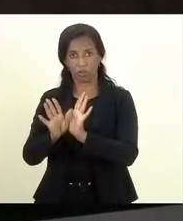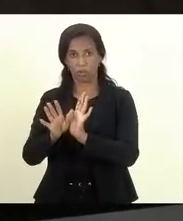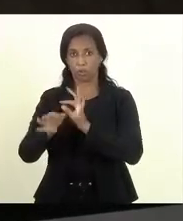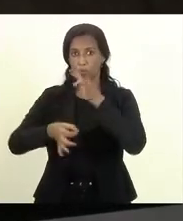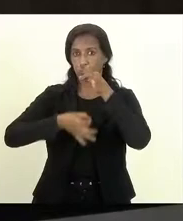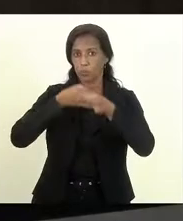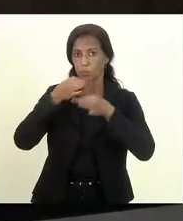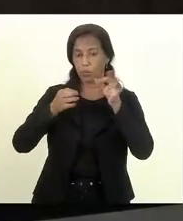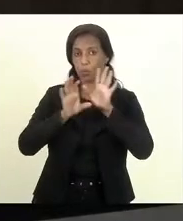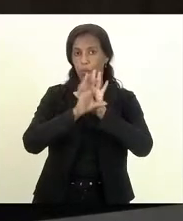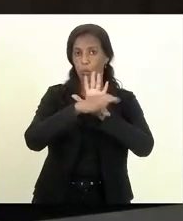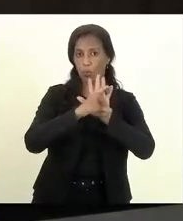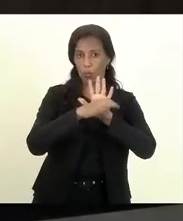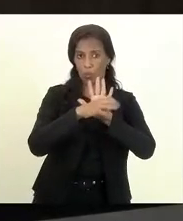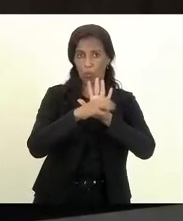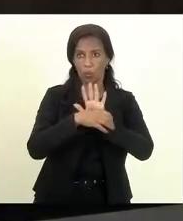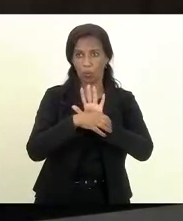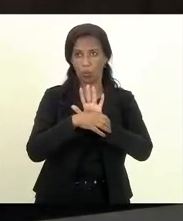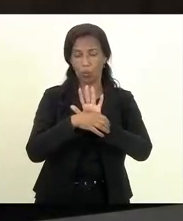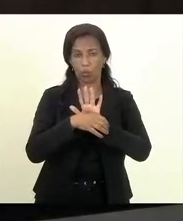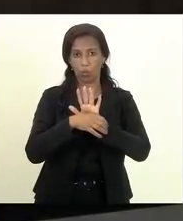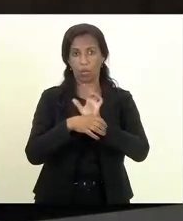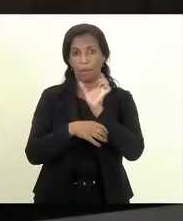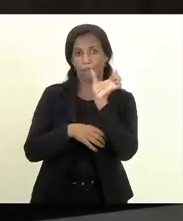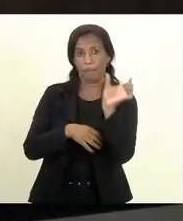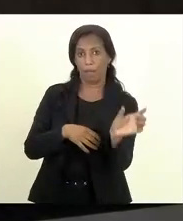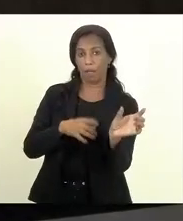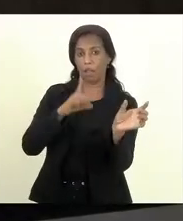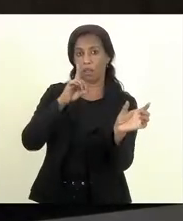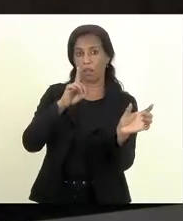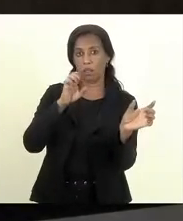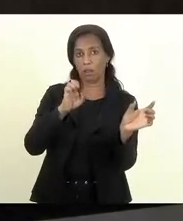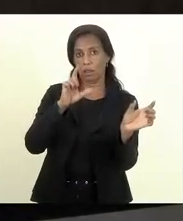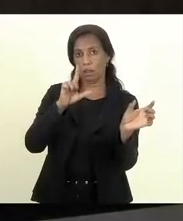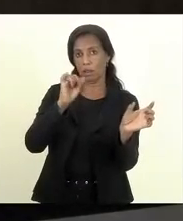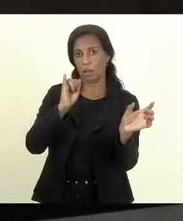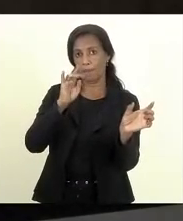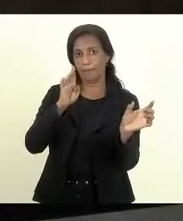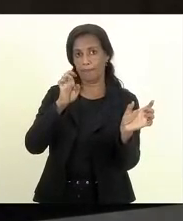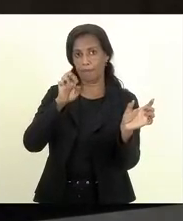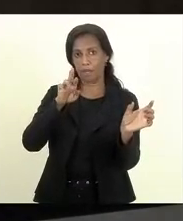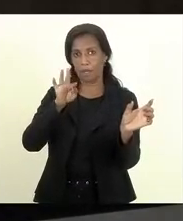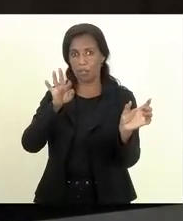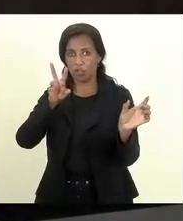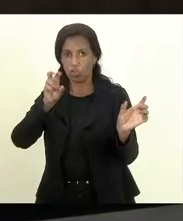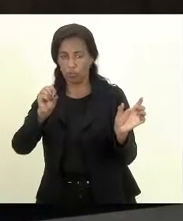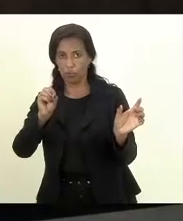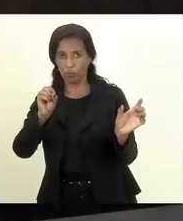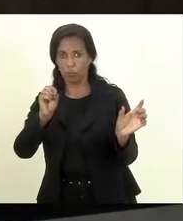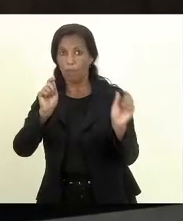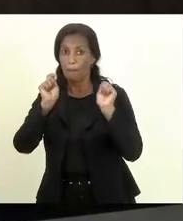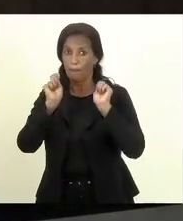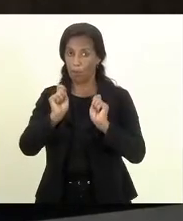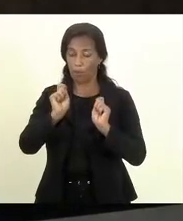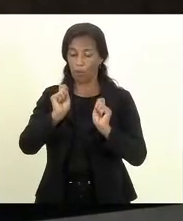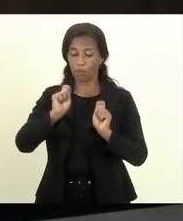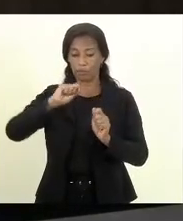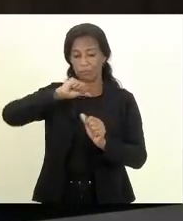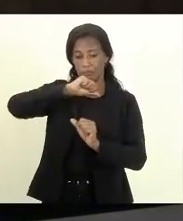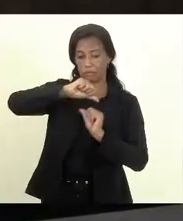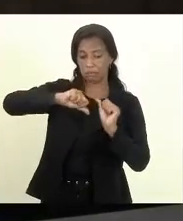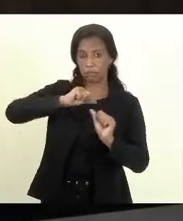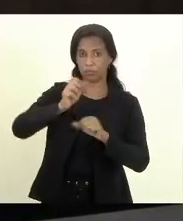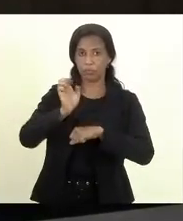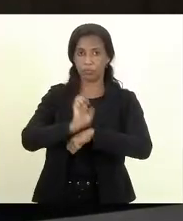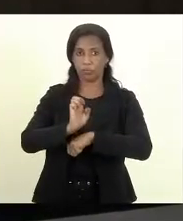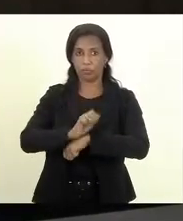divergência no conceito do que tange a palavra deliberativo. Isso poderá gerar para o